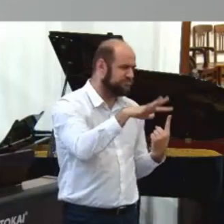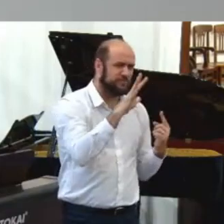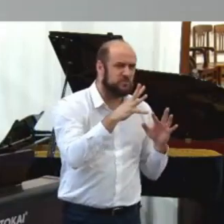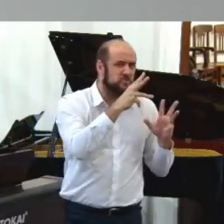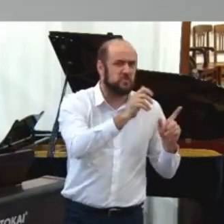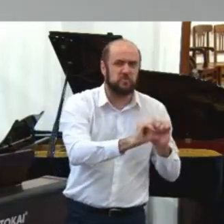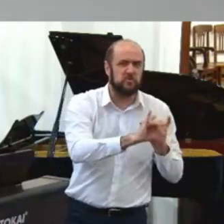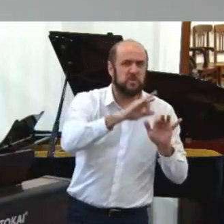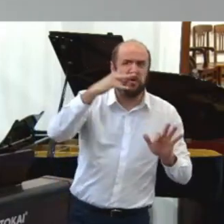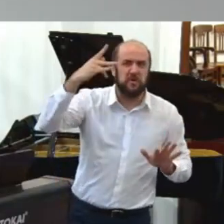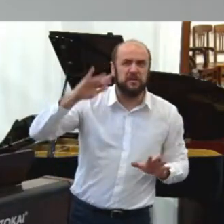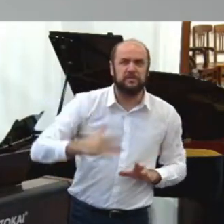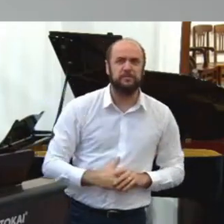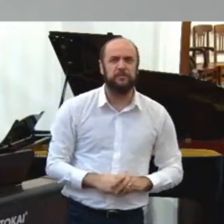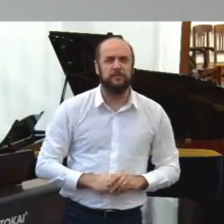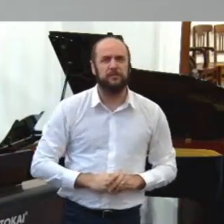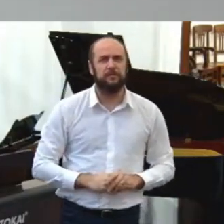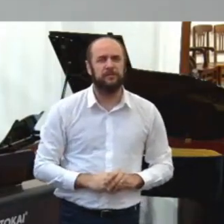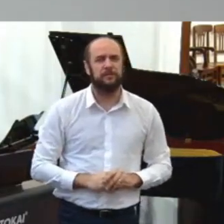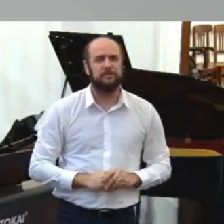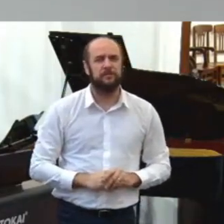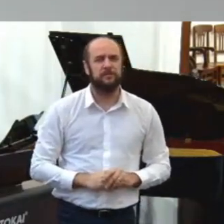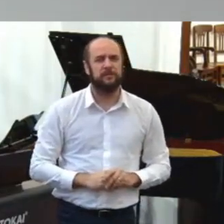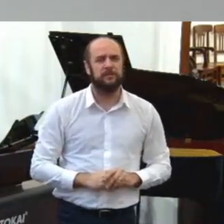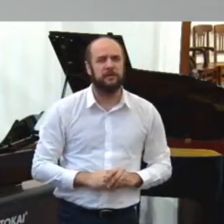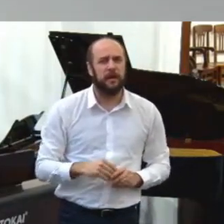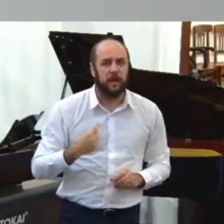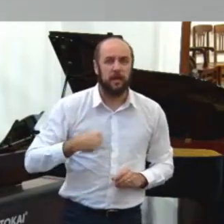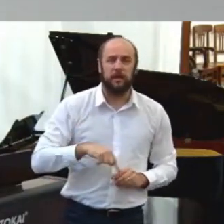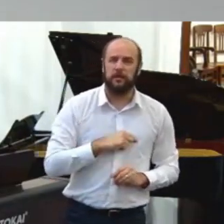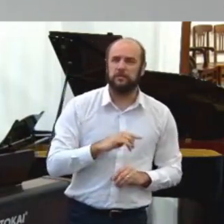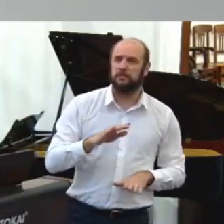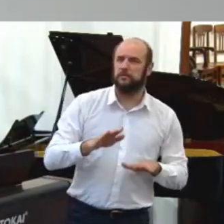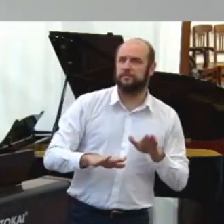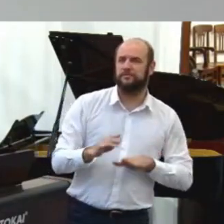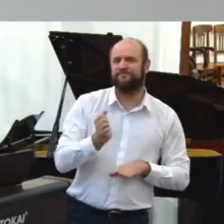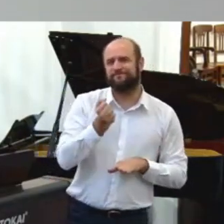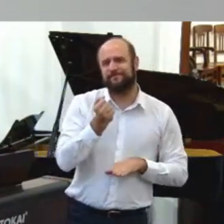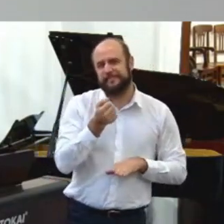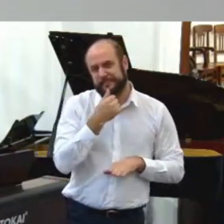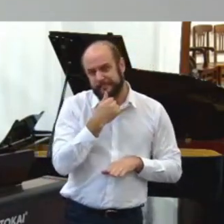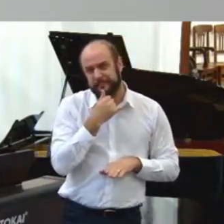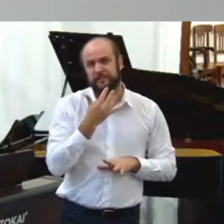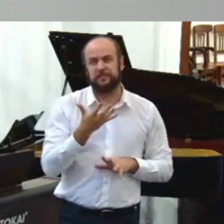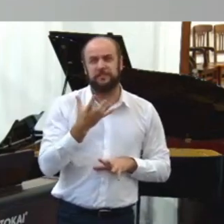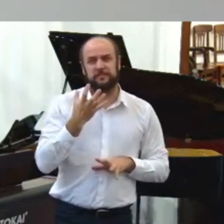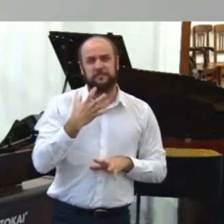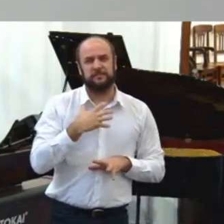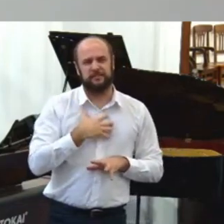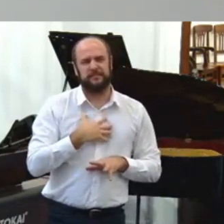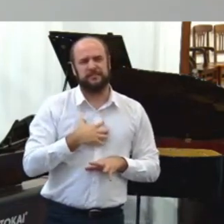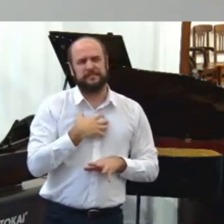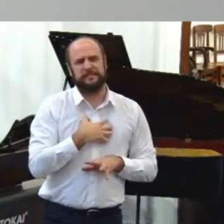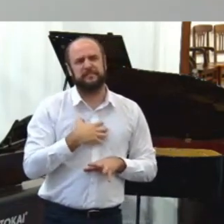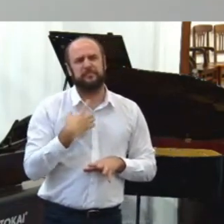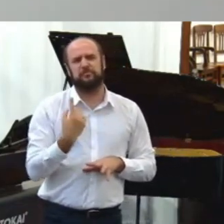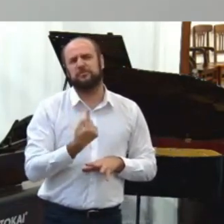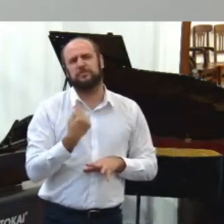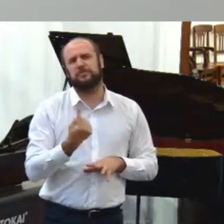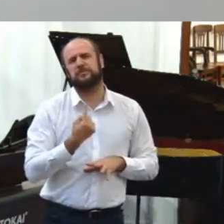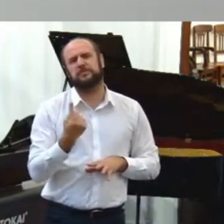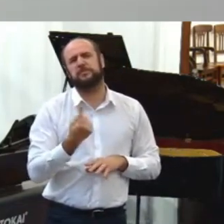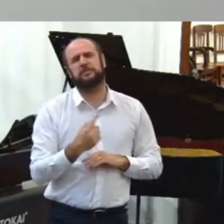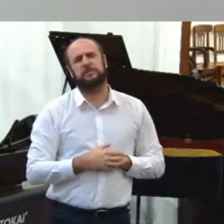glória. Quando nós nos pegamos muitas vezes abatidos, nos sentindo sozinhos demais,